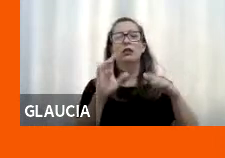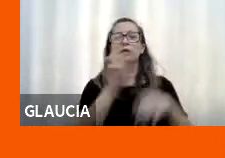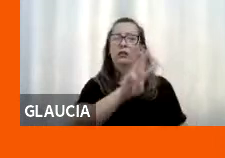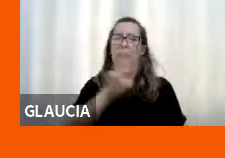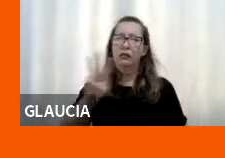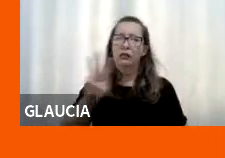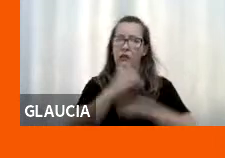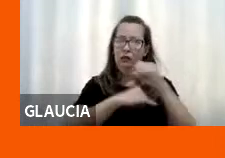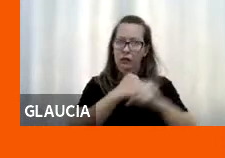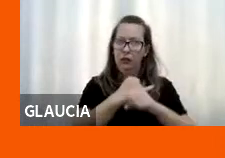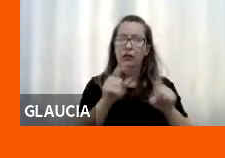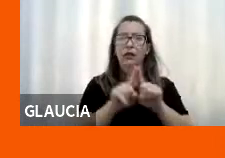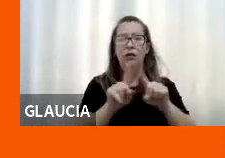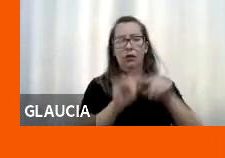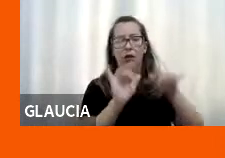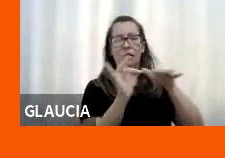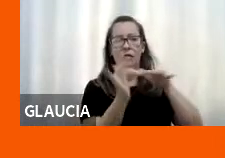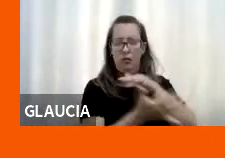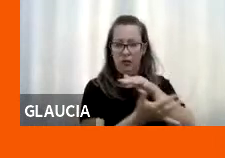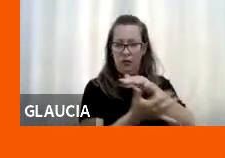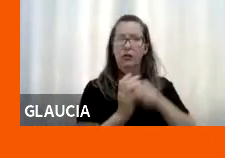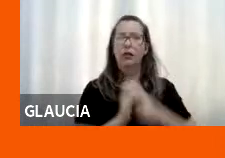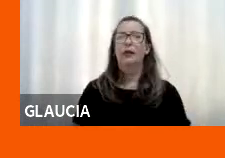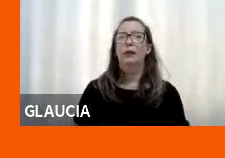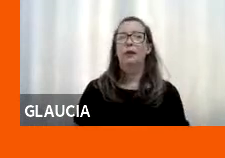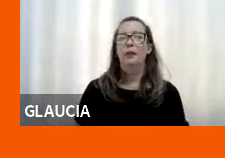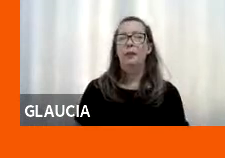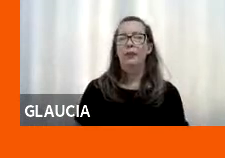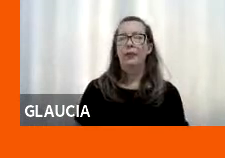nas redes sociais nos últimos anos. Né?